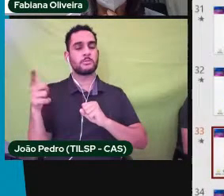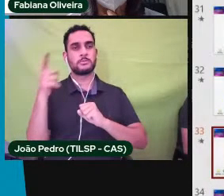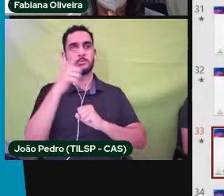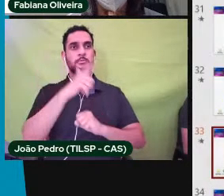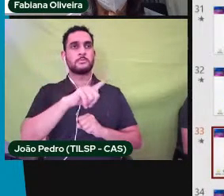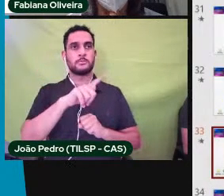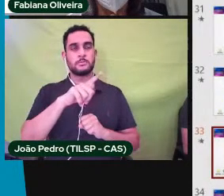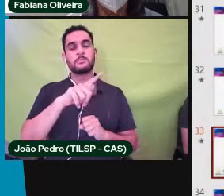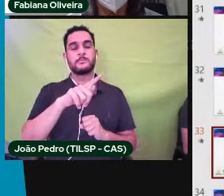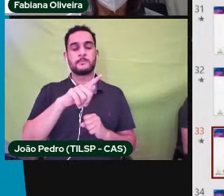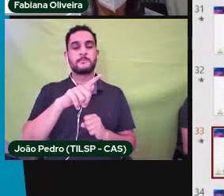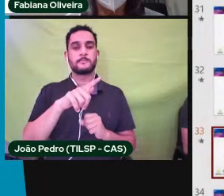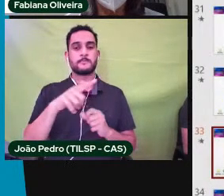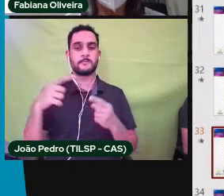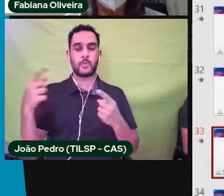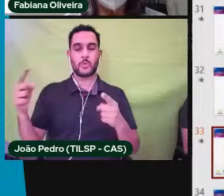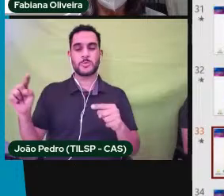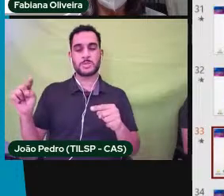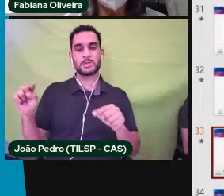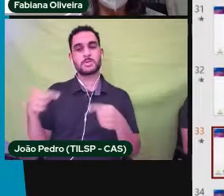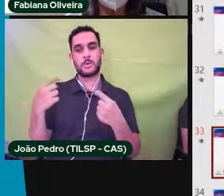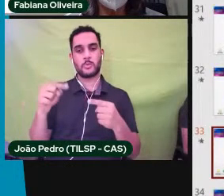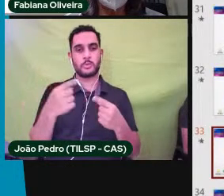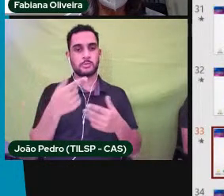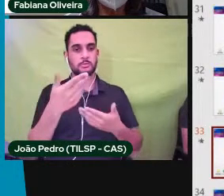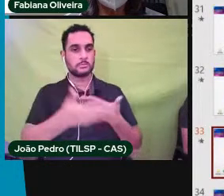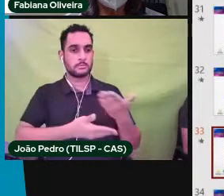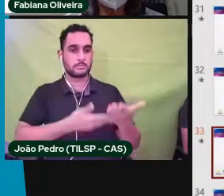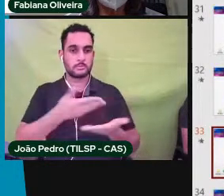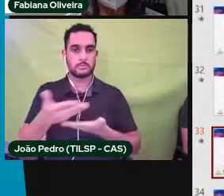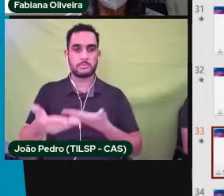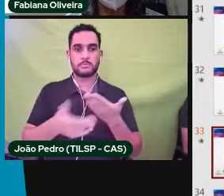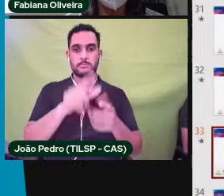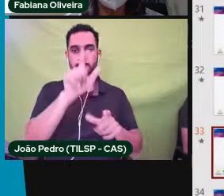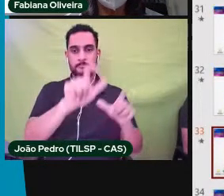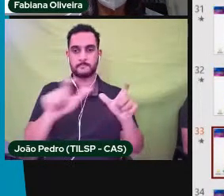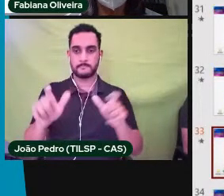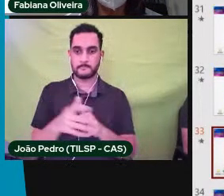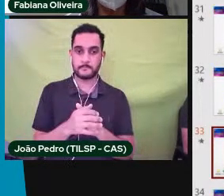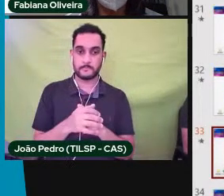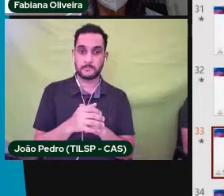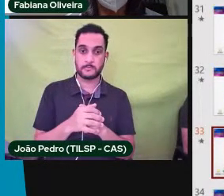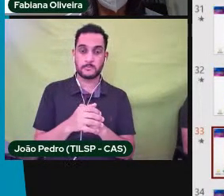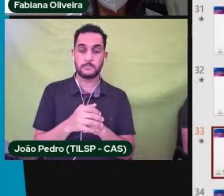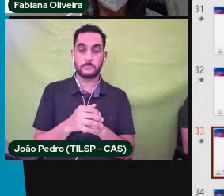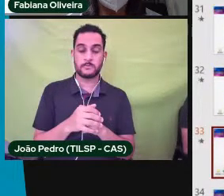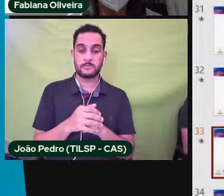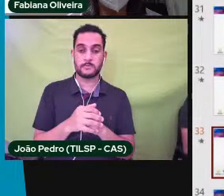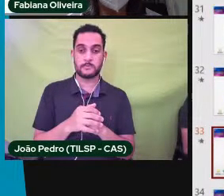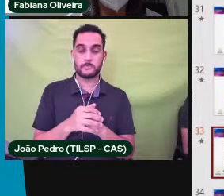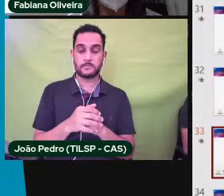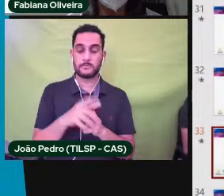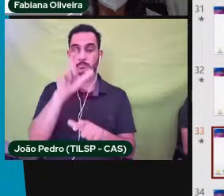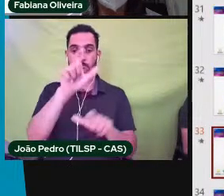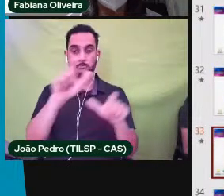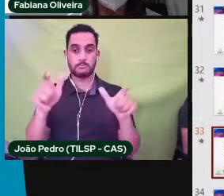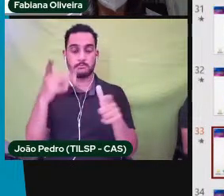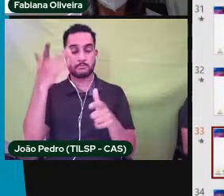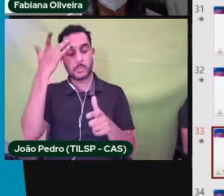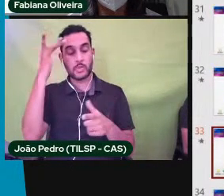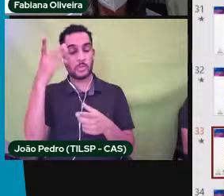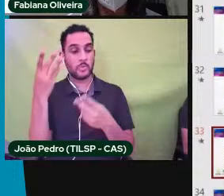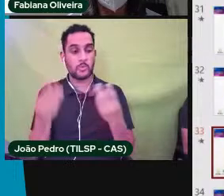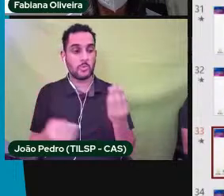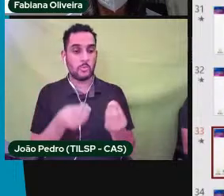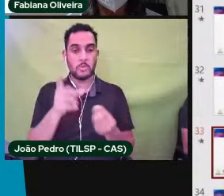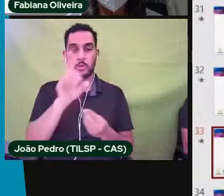de lidar com os outros. Com criaturas, as criaturas, os sujeitos são imprevisíveis. Nós não sabemos como cada um